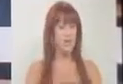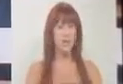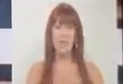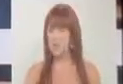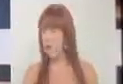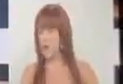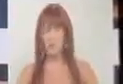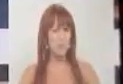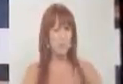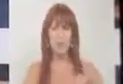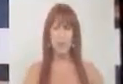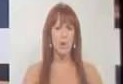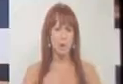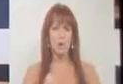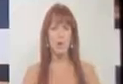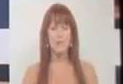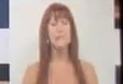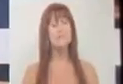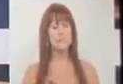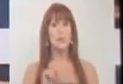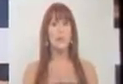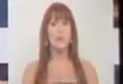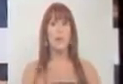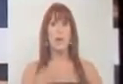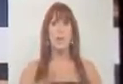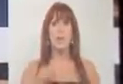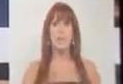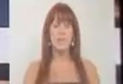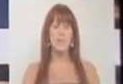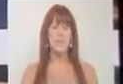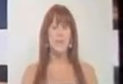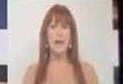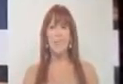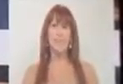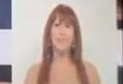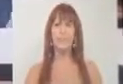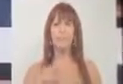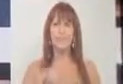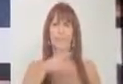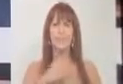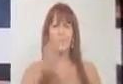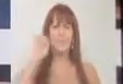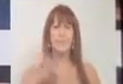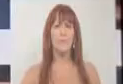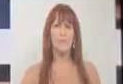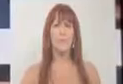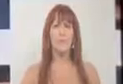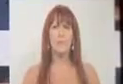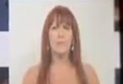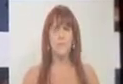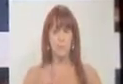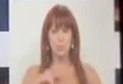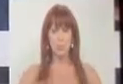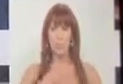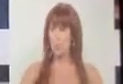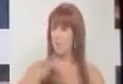verdadeira reforma do poder local. E sob esse ponto de vista, o Partido Socialista quer aqui declarar que no dia em que os portugueses depositarem